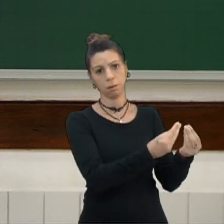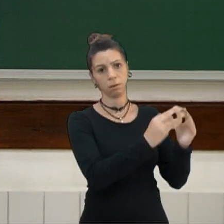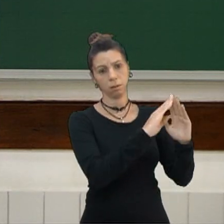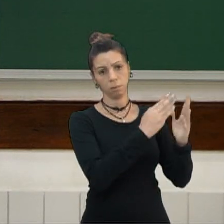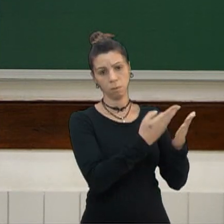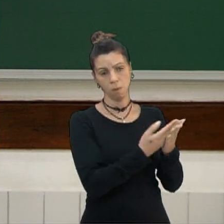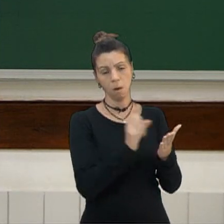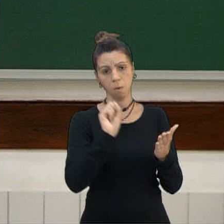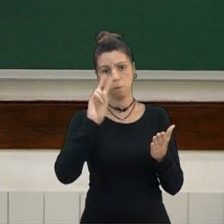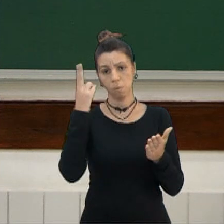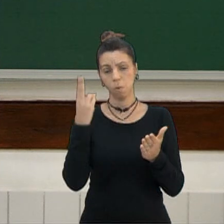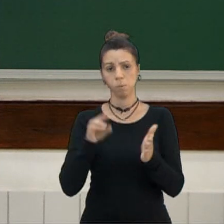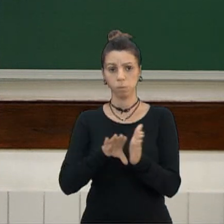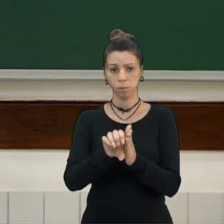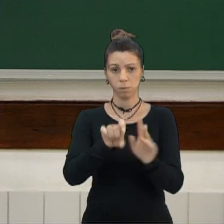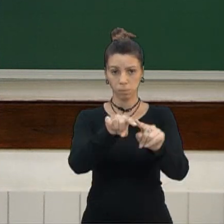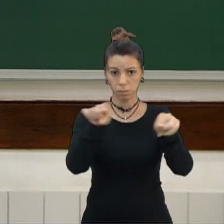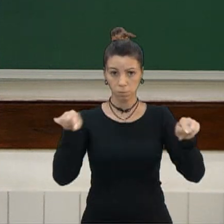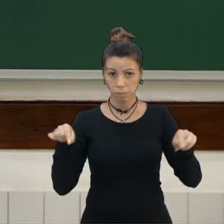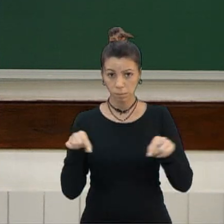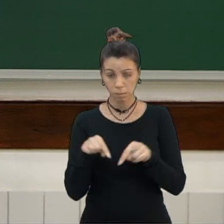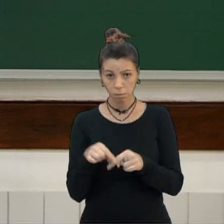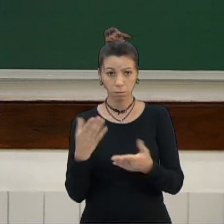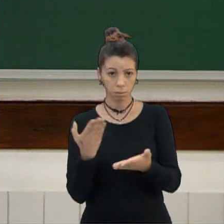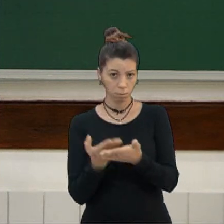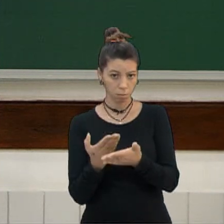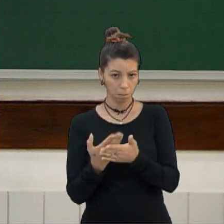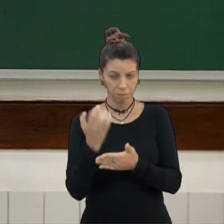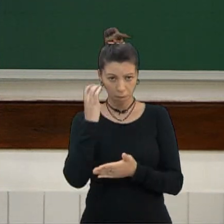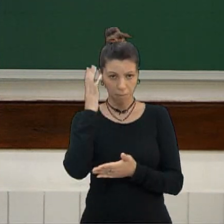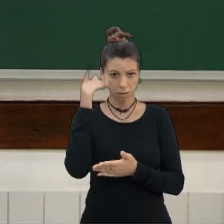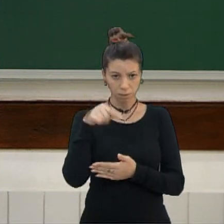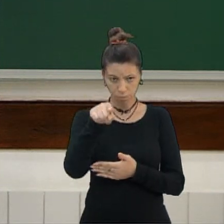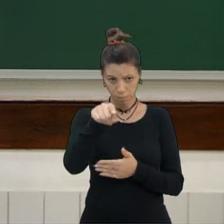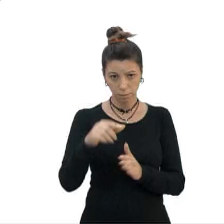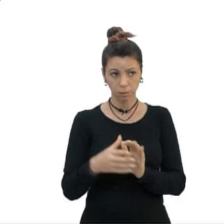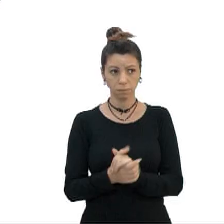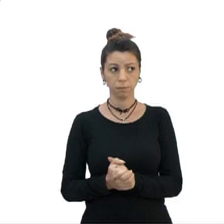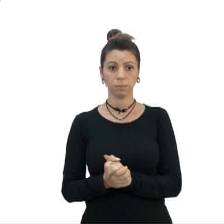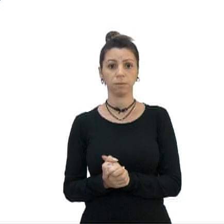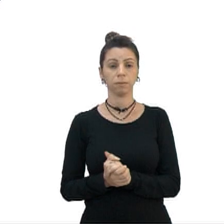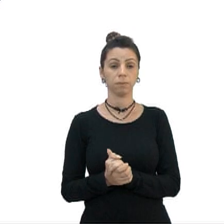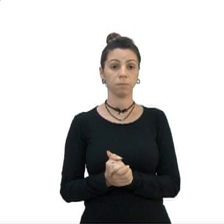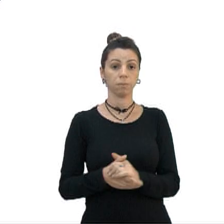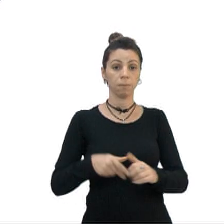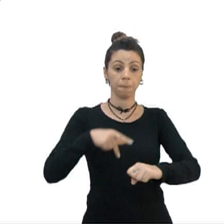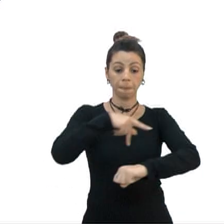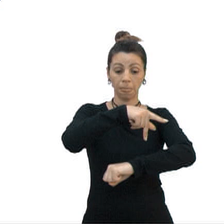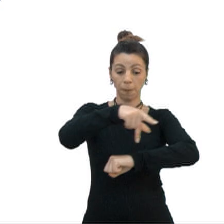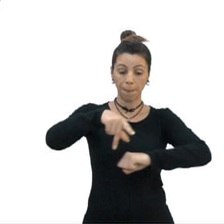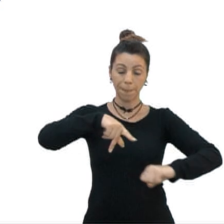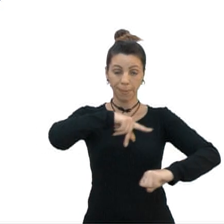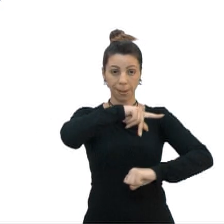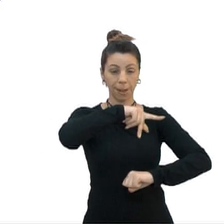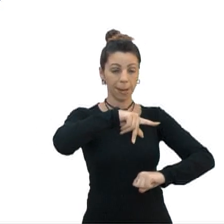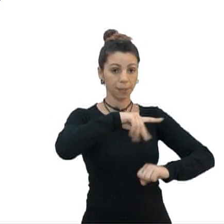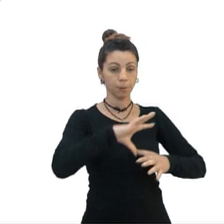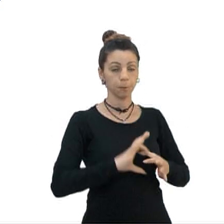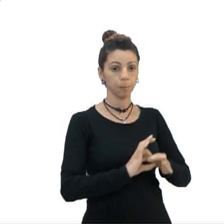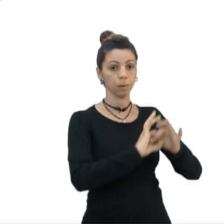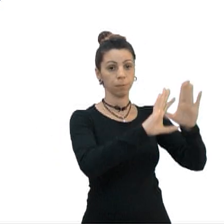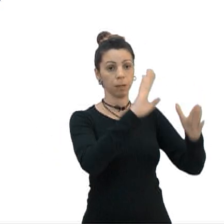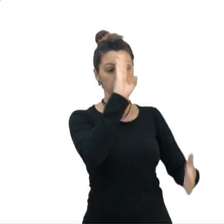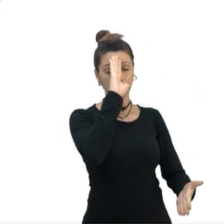mais fácil e mais prático para vocês, tá bom? Então, vamos lá. Um país com liberdade de crença garante